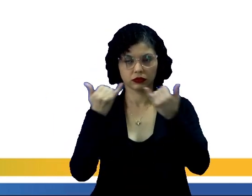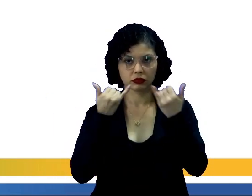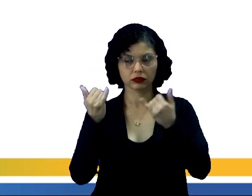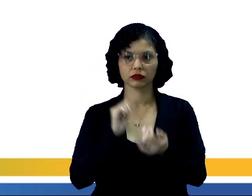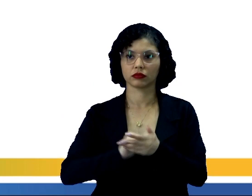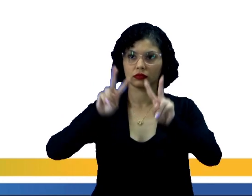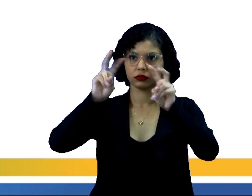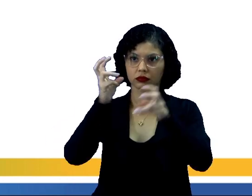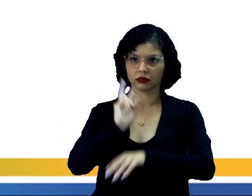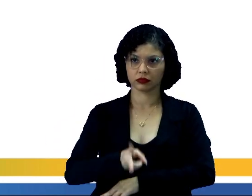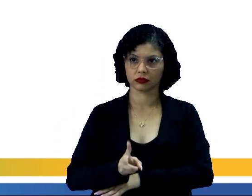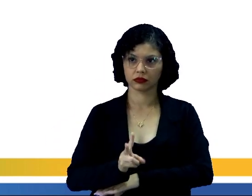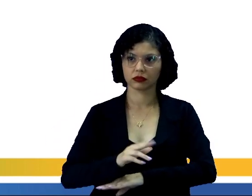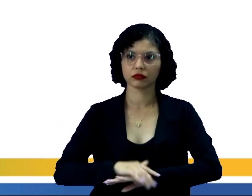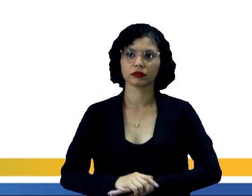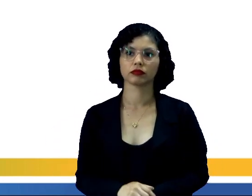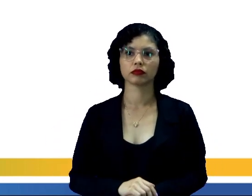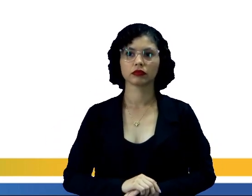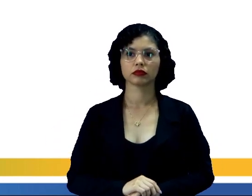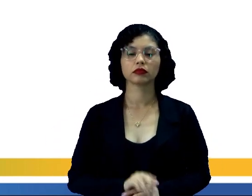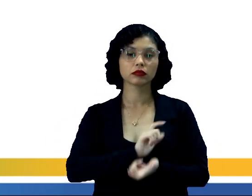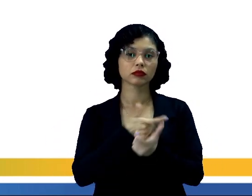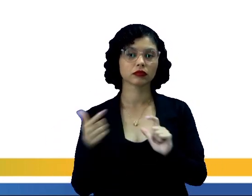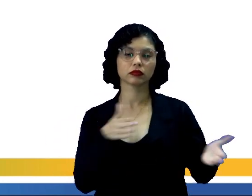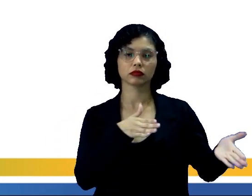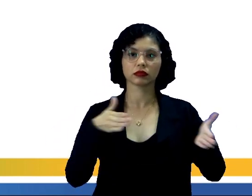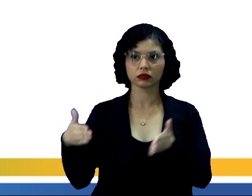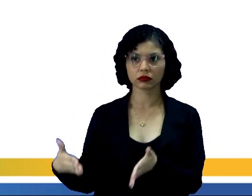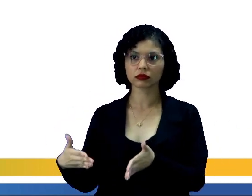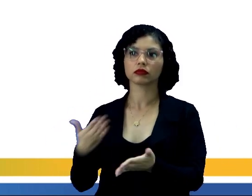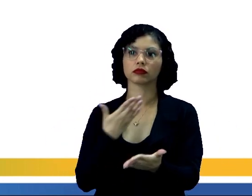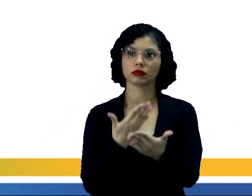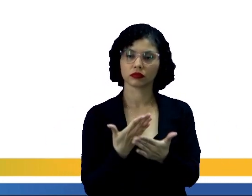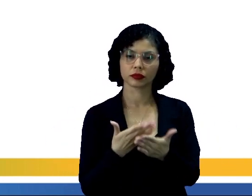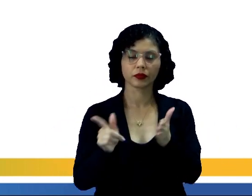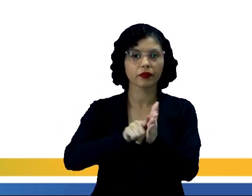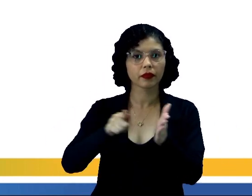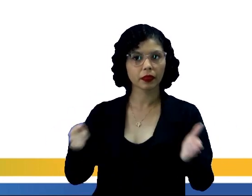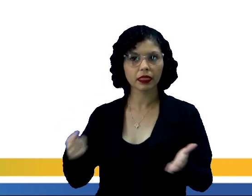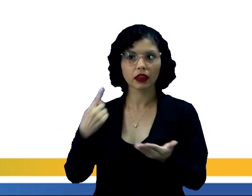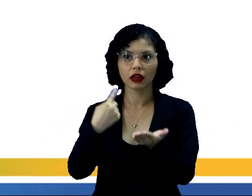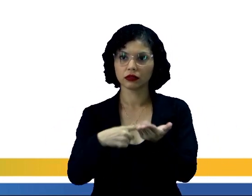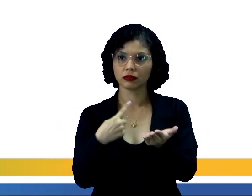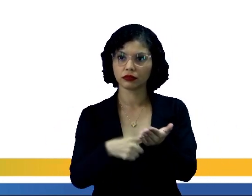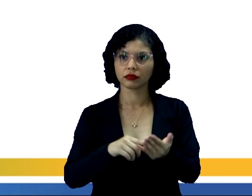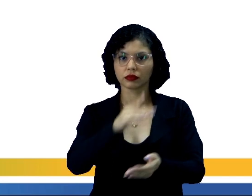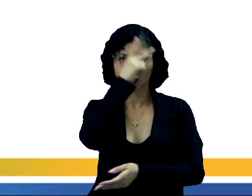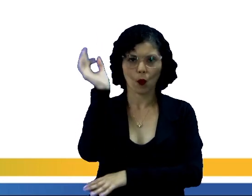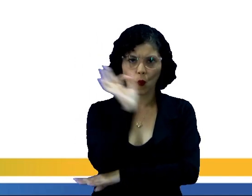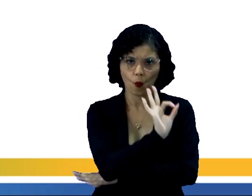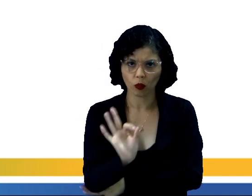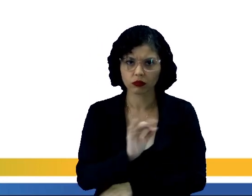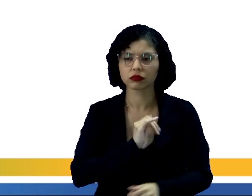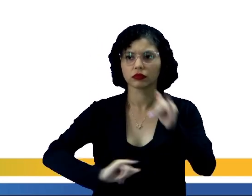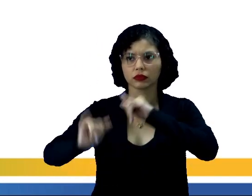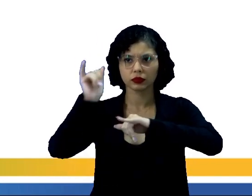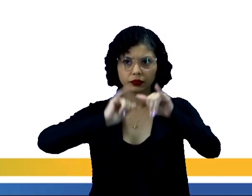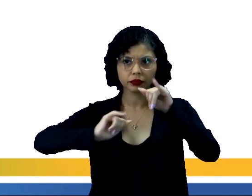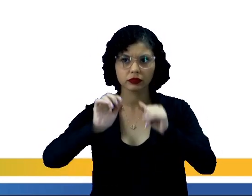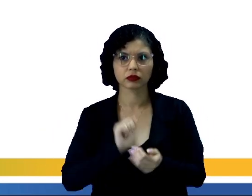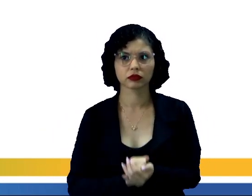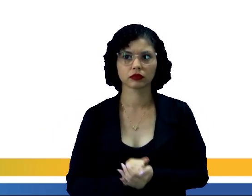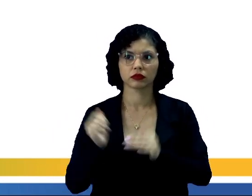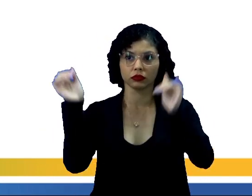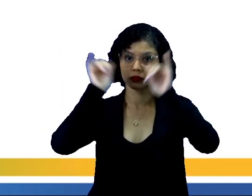comparar notícias da mesma temática? Na maior parte do estudo de jornalismo, considera-se que